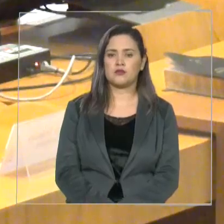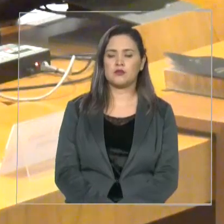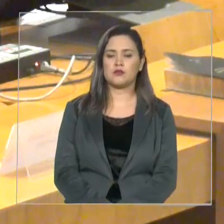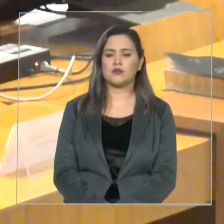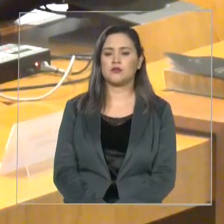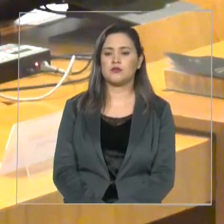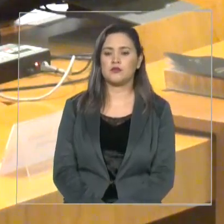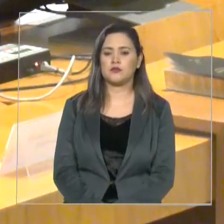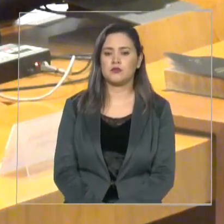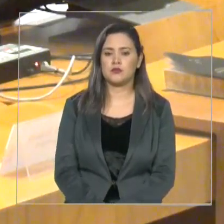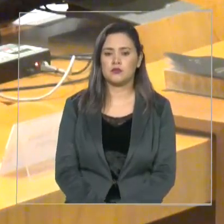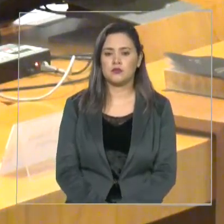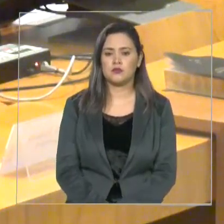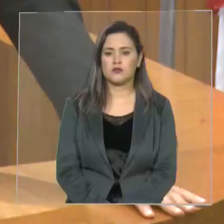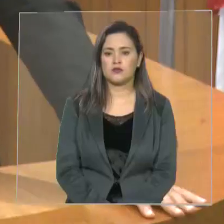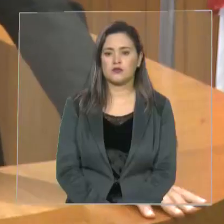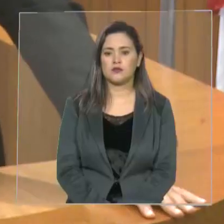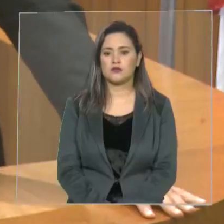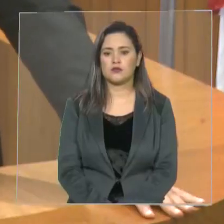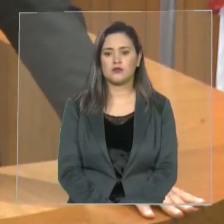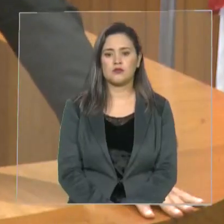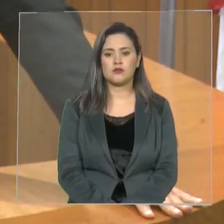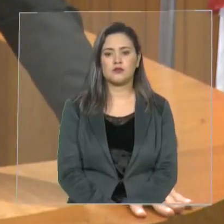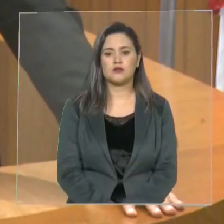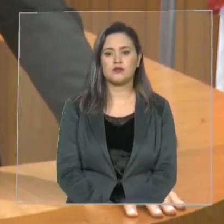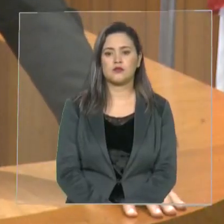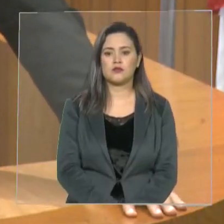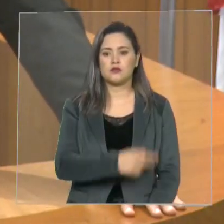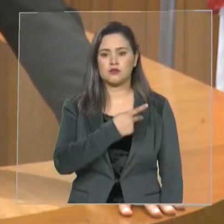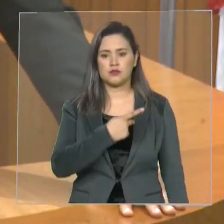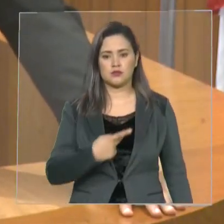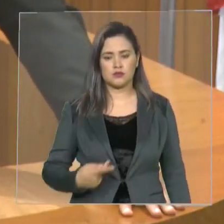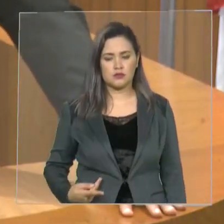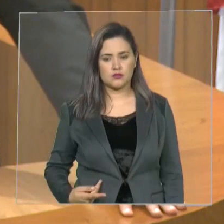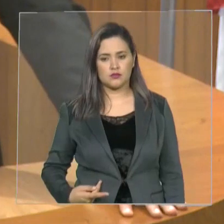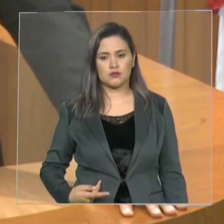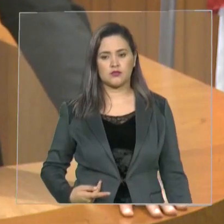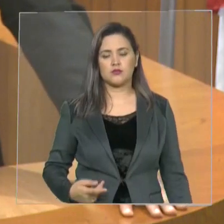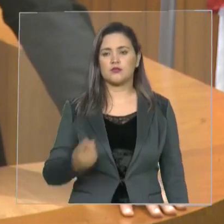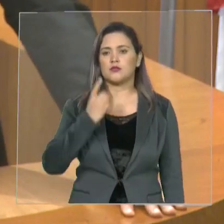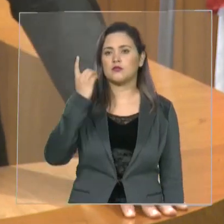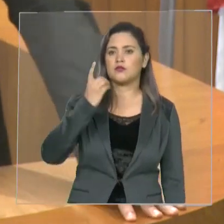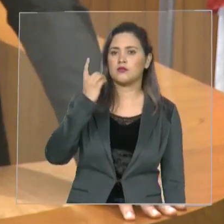Senhor presidente, senhores deputados, galeria, imprensa.